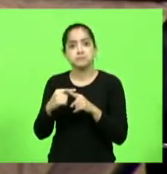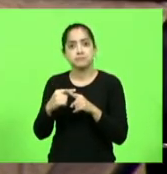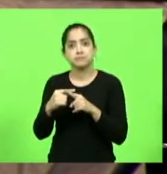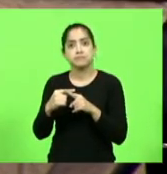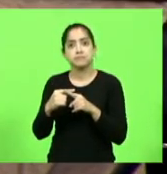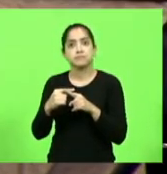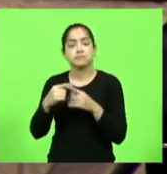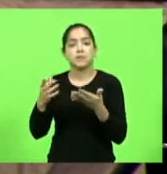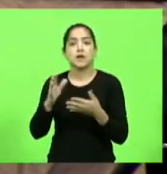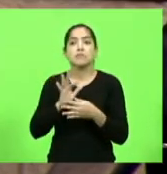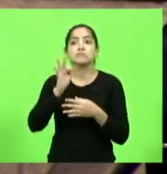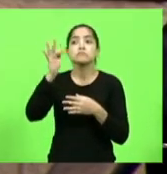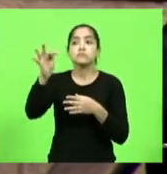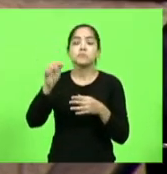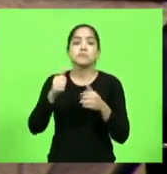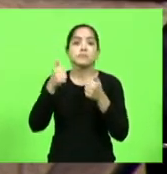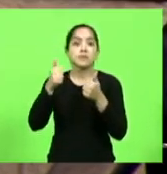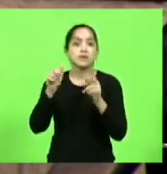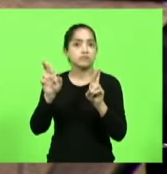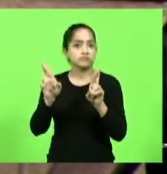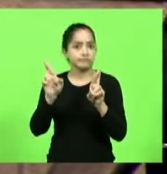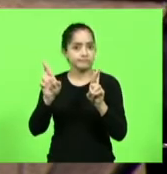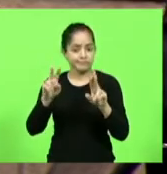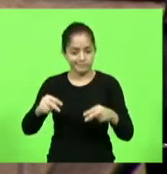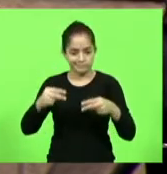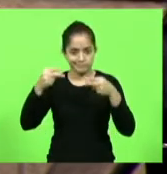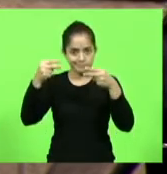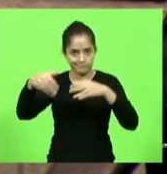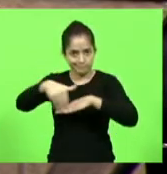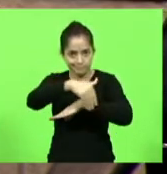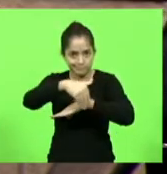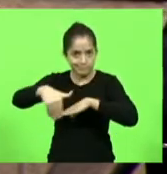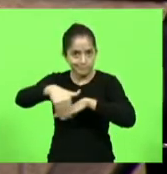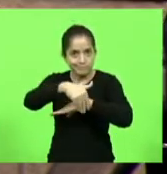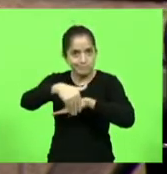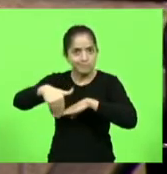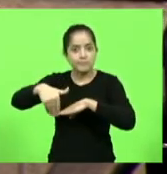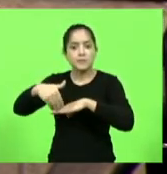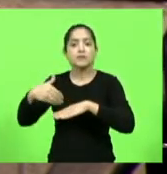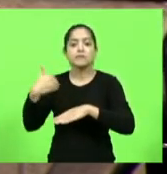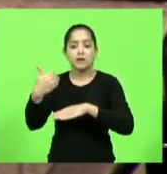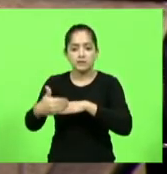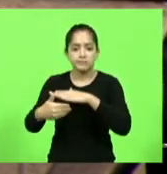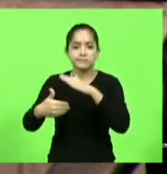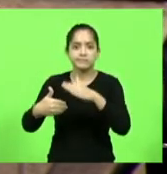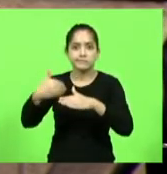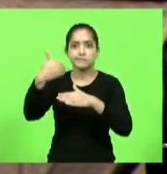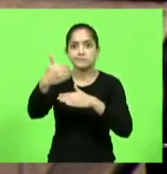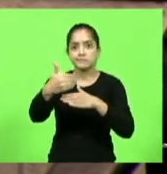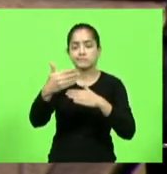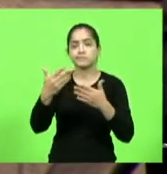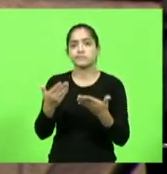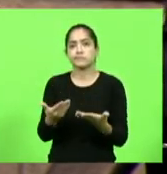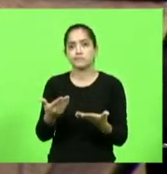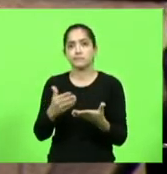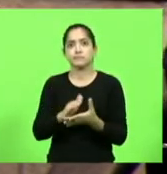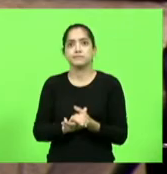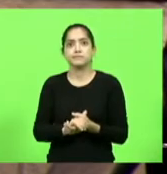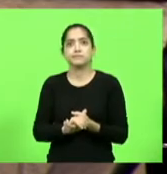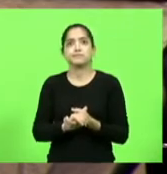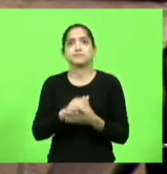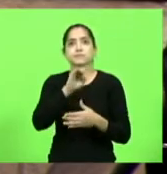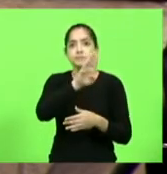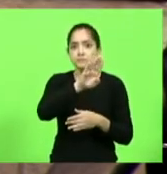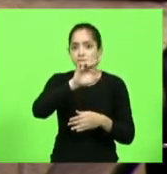esperança que essa encrenca dessa duplicação da 470 vai andar um pouquinho. Deputado Ivan Nats, vai passar por Blumenau, se